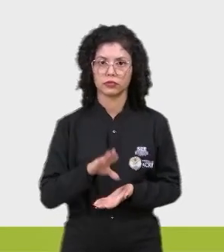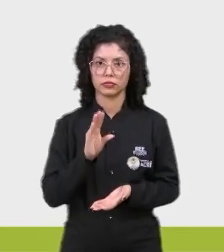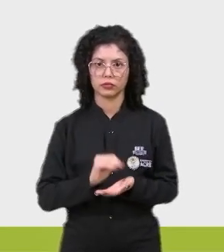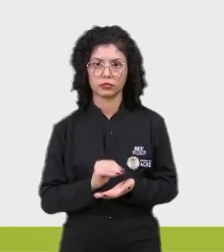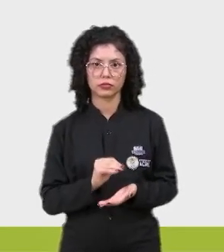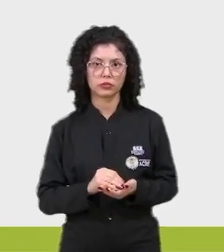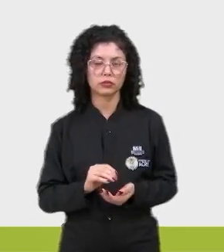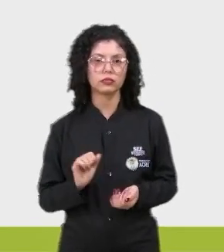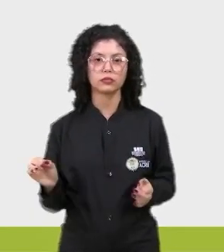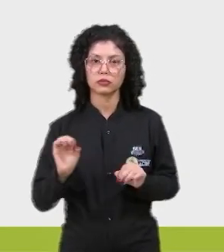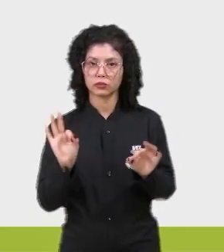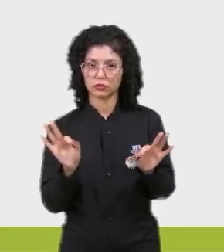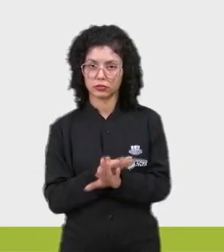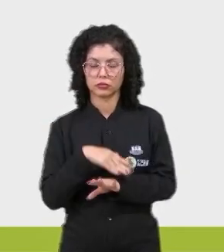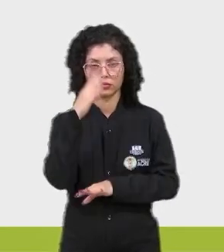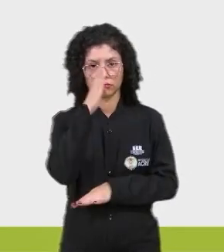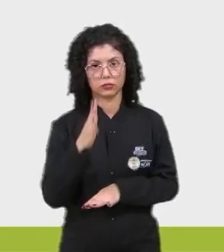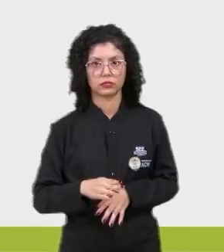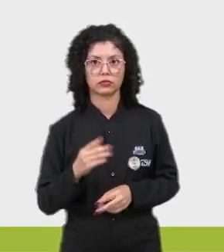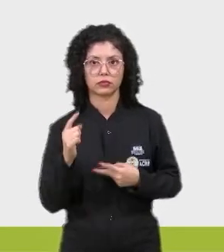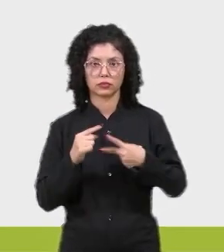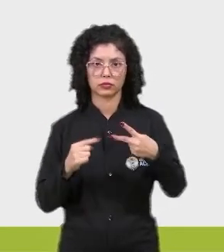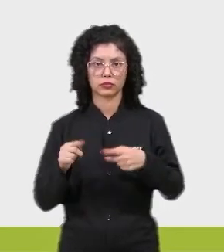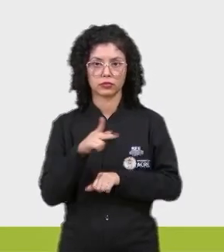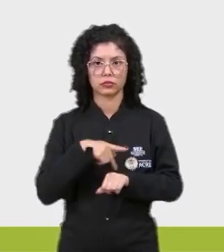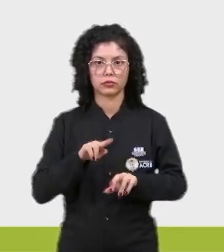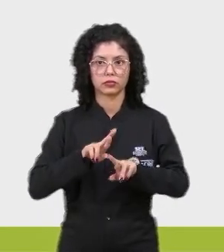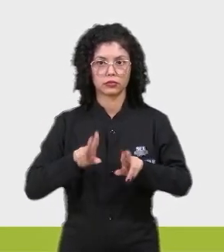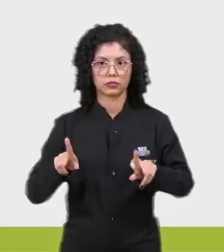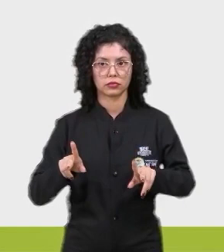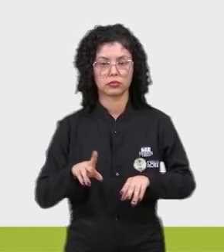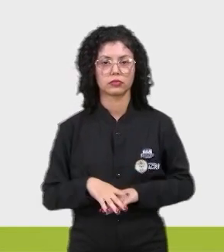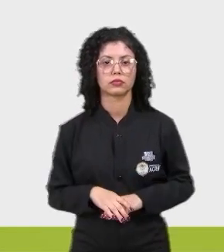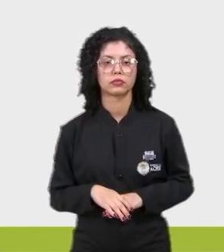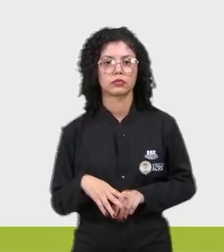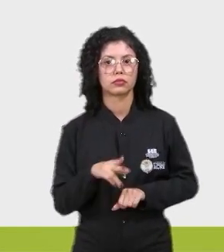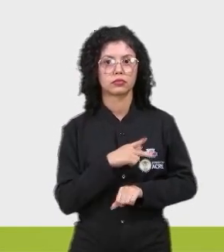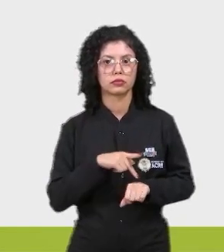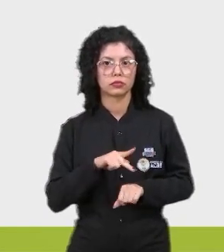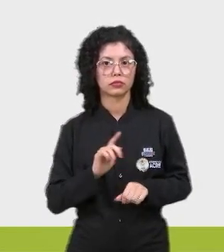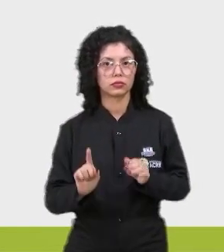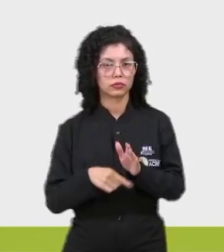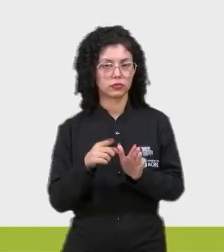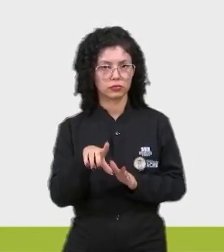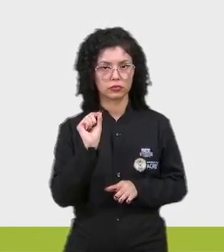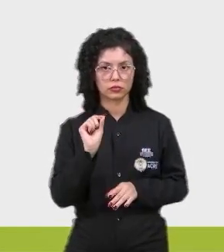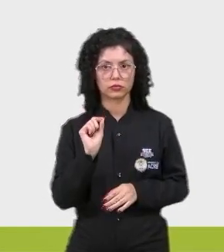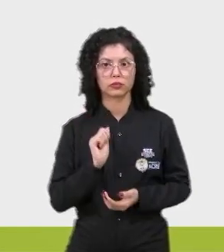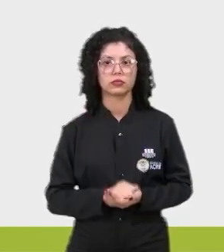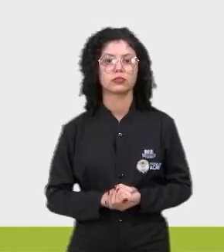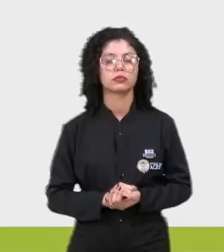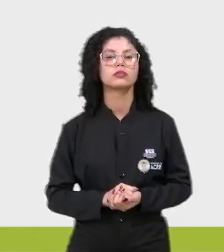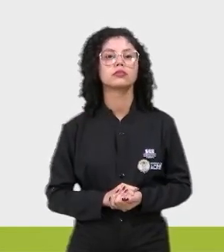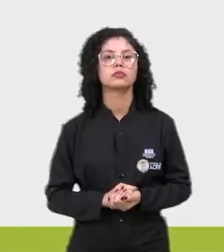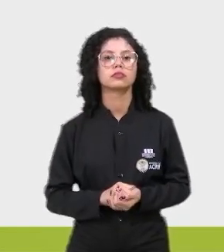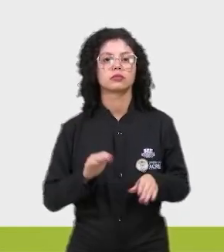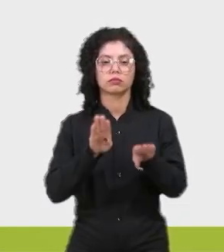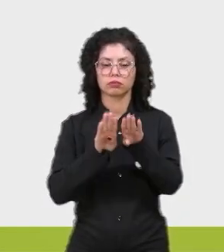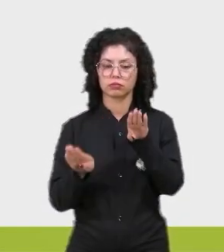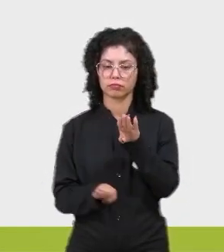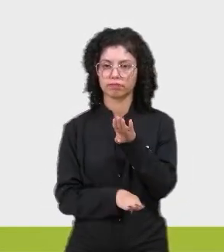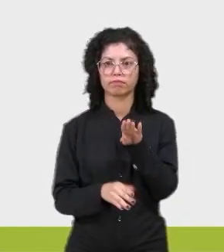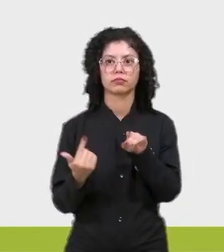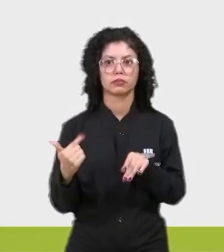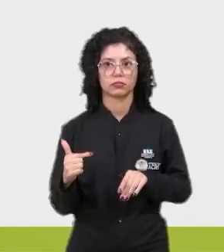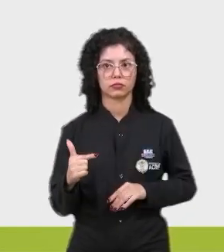secular que dilacera o Brasil em dois países distintos, o país dos privilegiados e o país dos